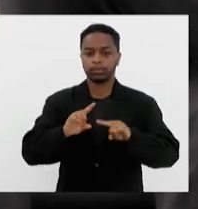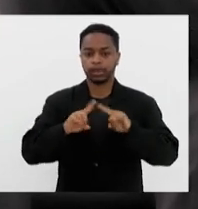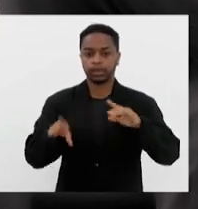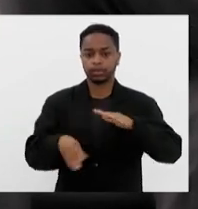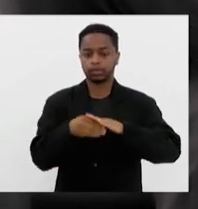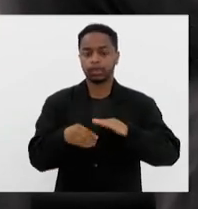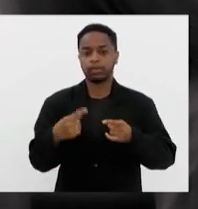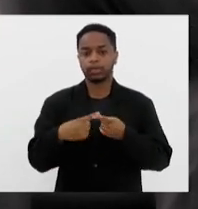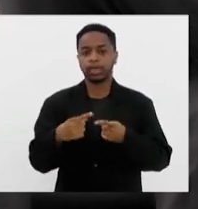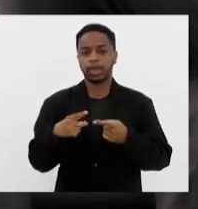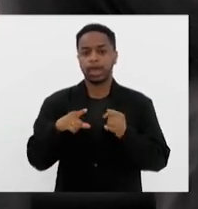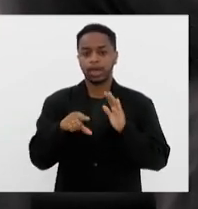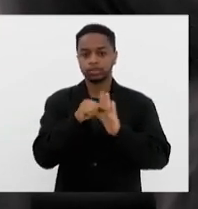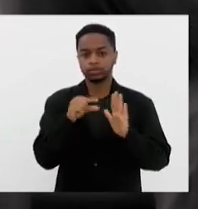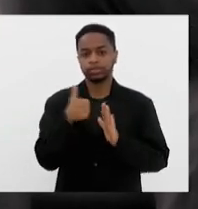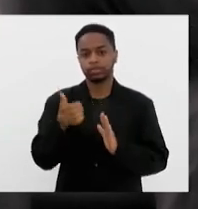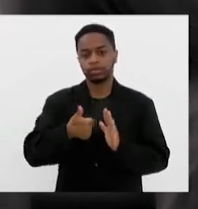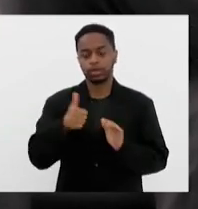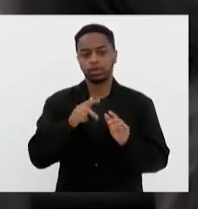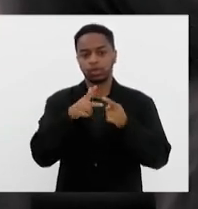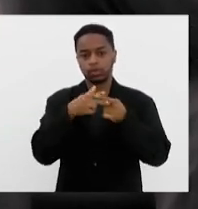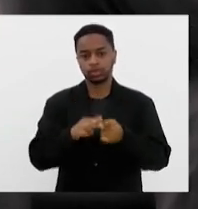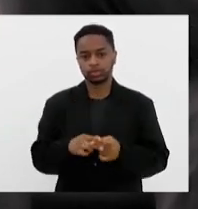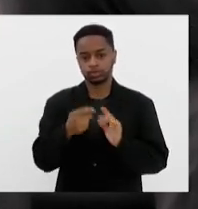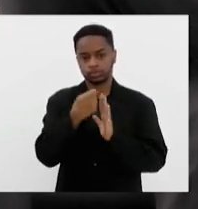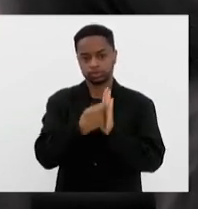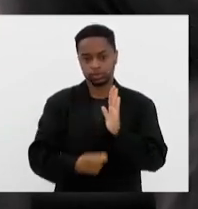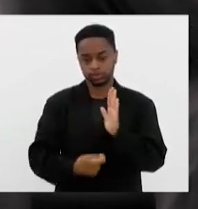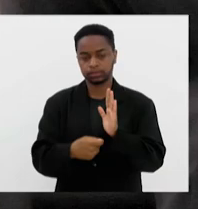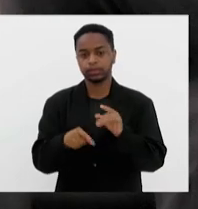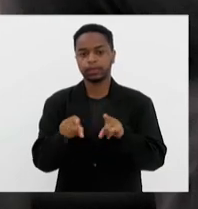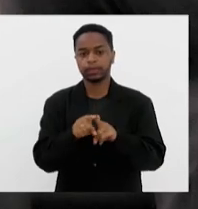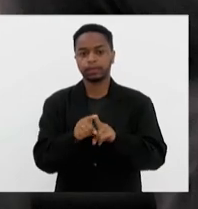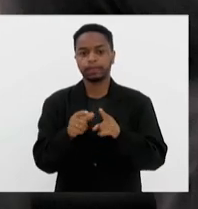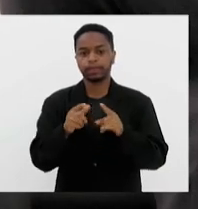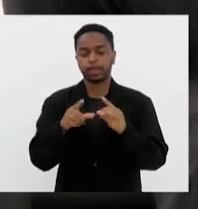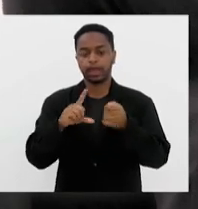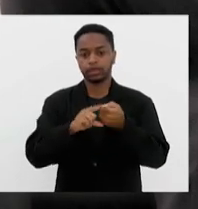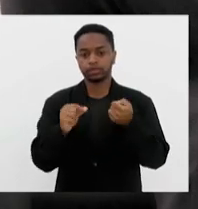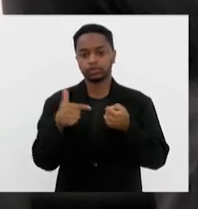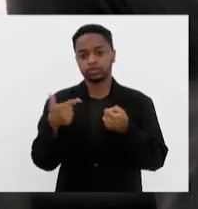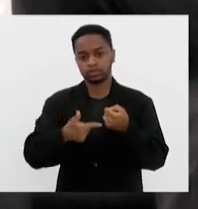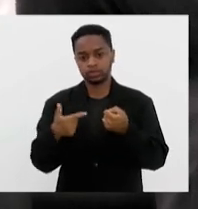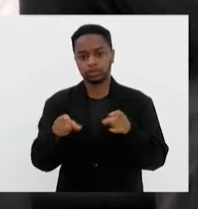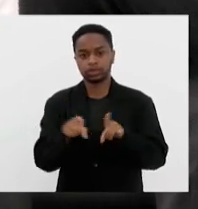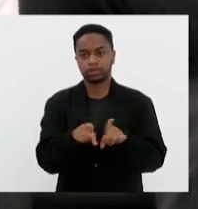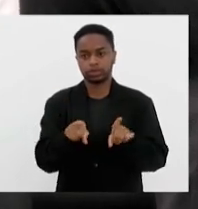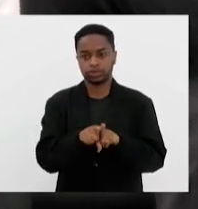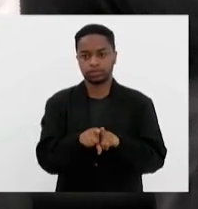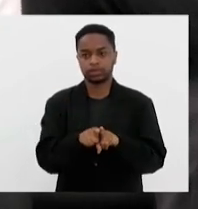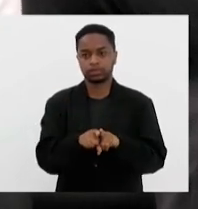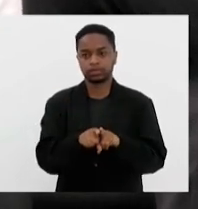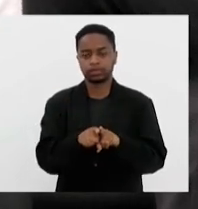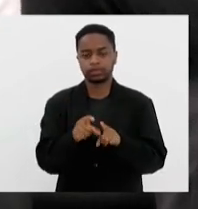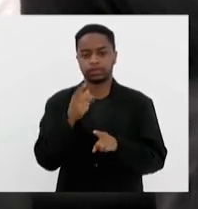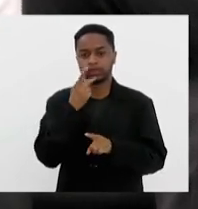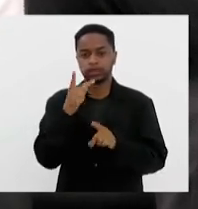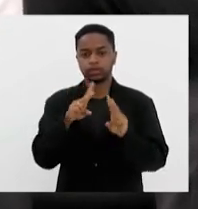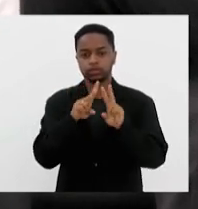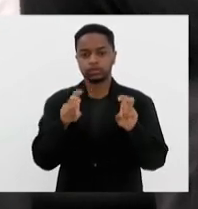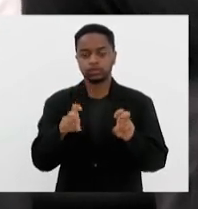artigo 1º, corrigindo um erro de redação, e no artigo 2º, também fazendo menção à